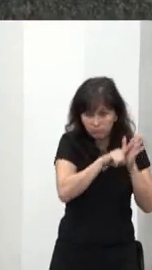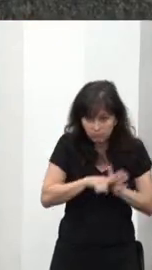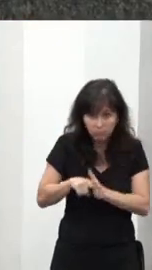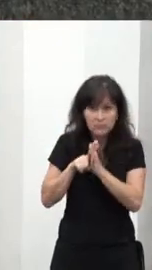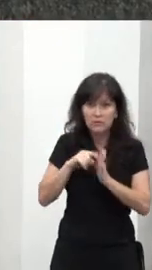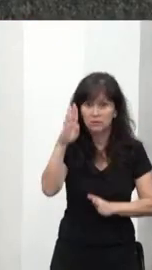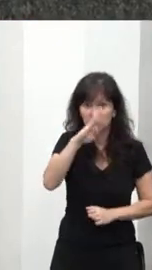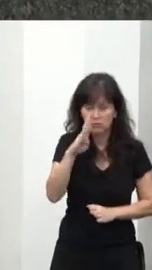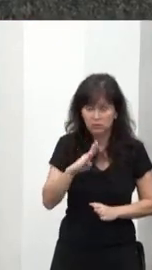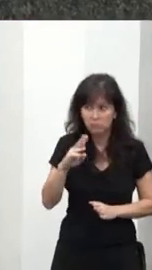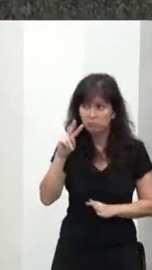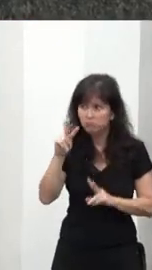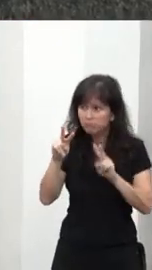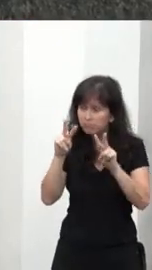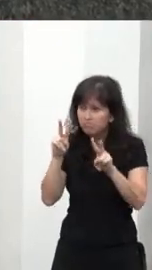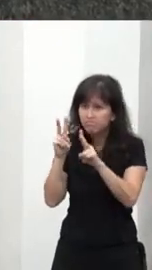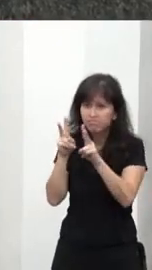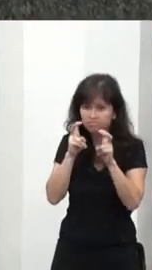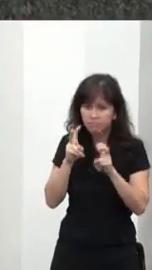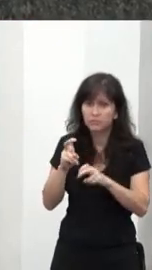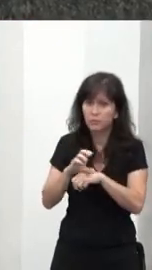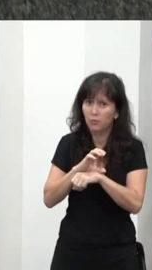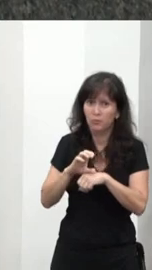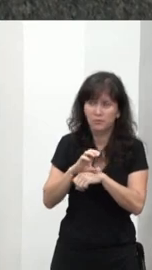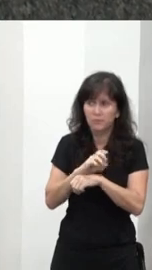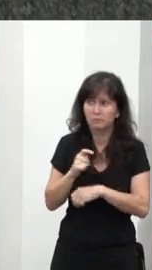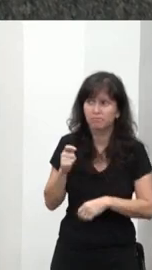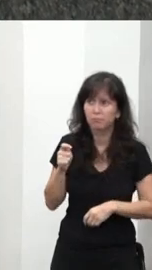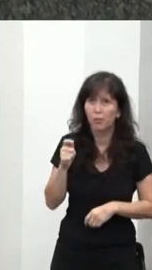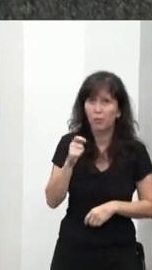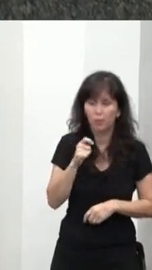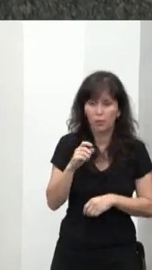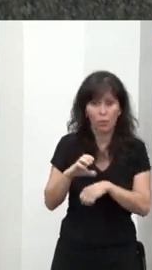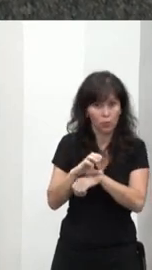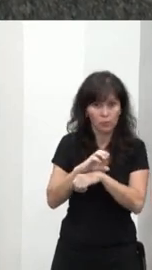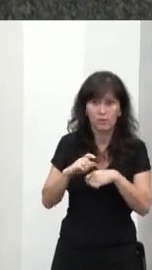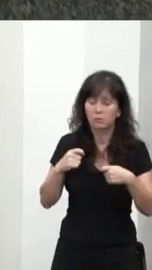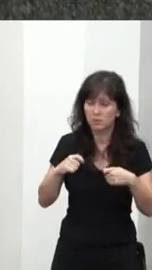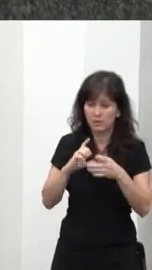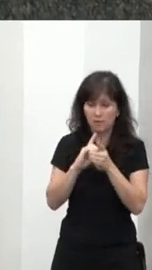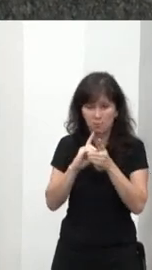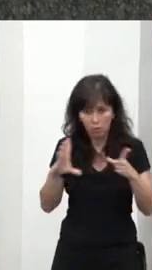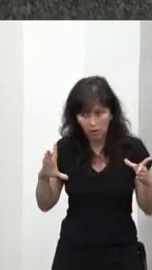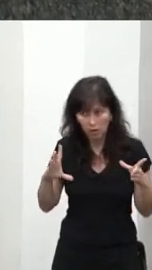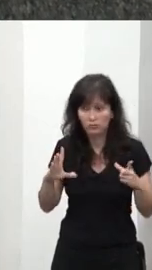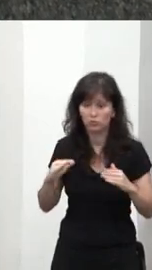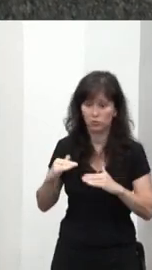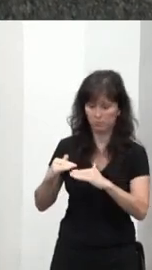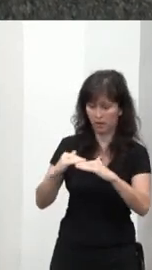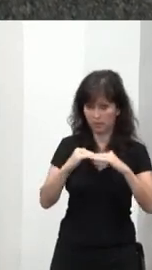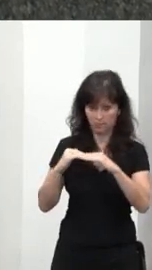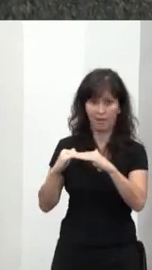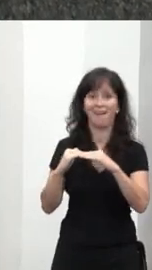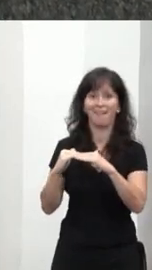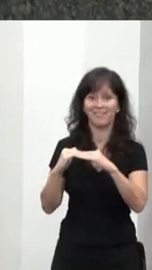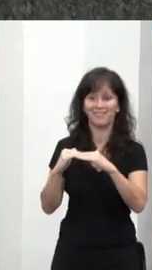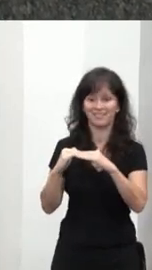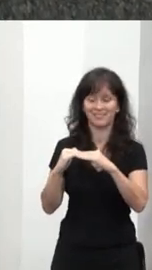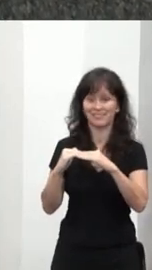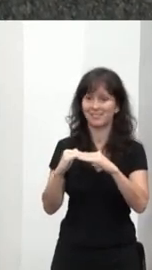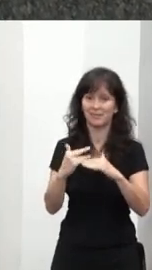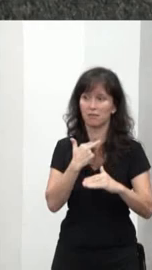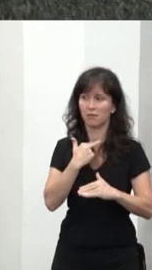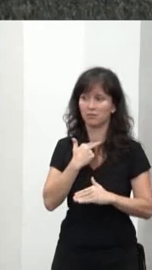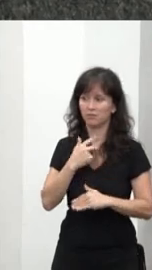as regras de conselhos são poucos conselho tem que ser democrático né conselho tem que ser paritário não pode ser conselho de notáveis não pode ser conselho